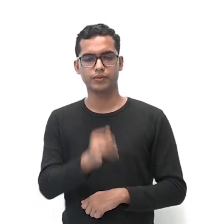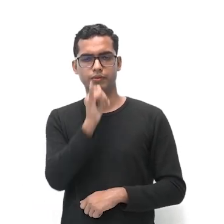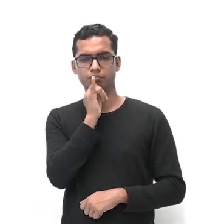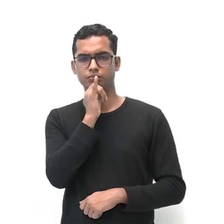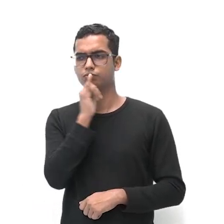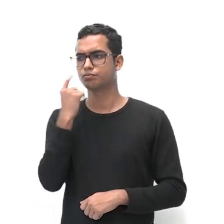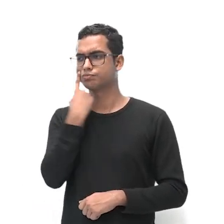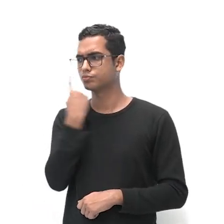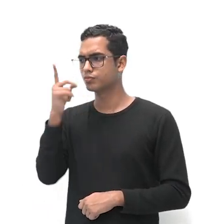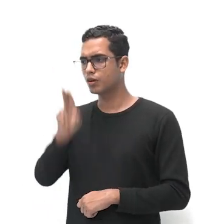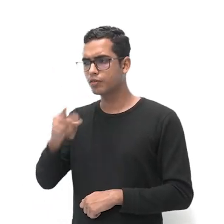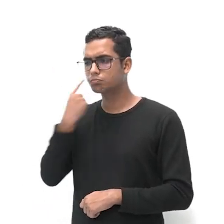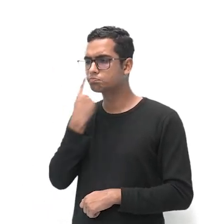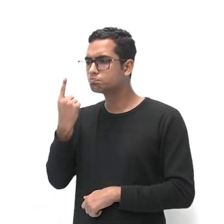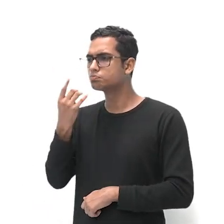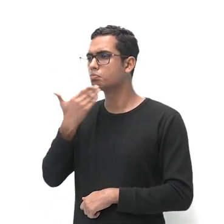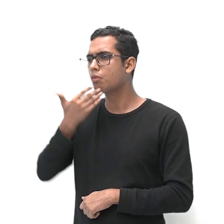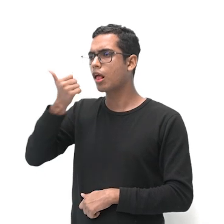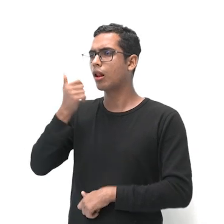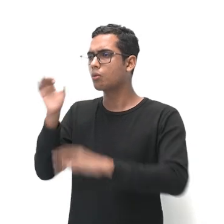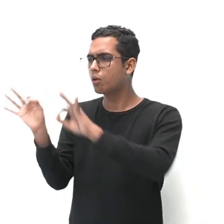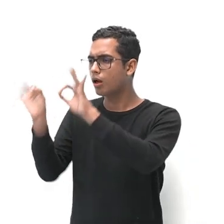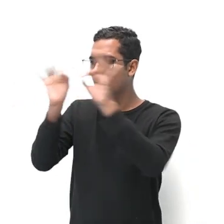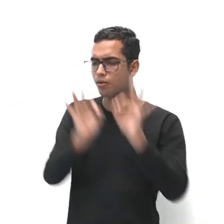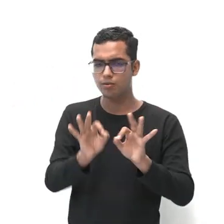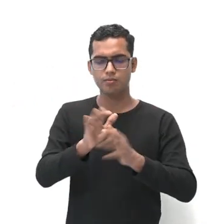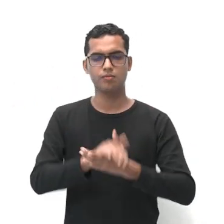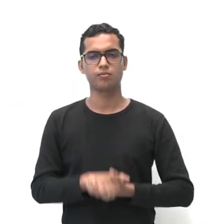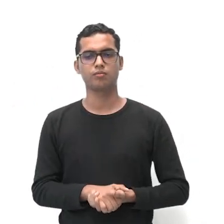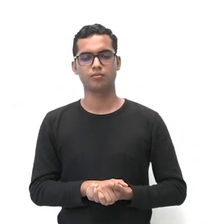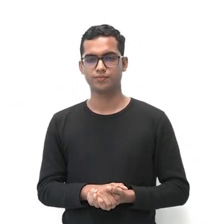exemplificar isso daí. Então, nós temos aqui, ó,